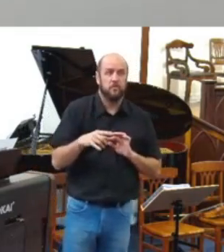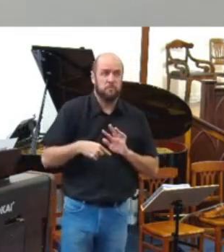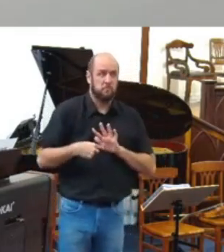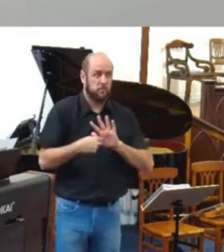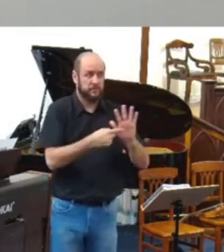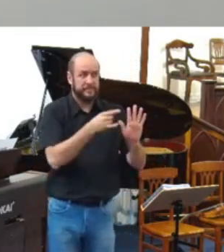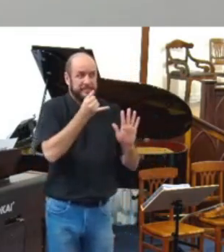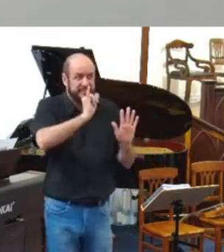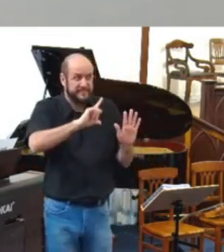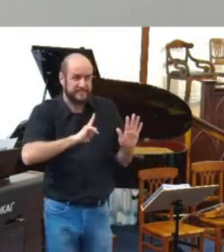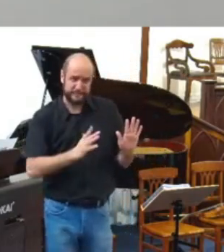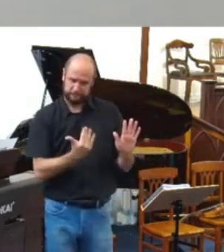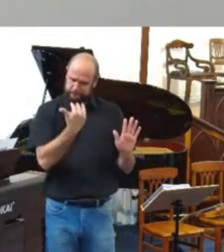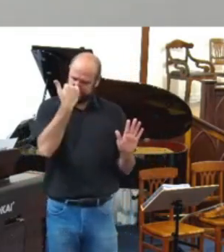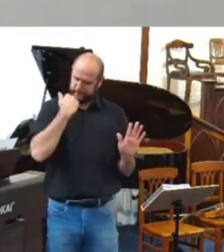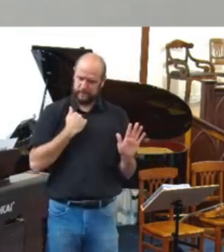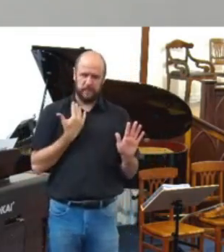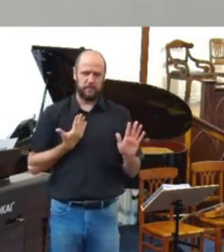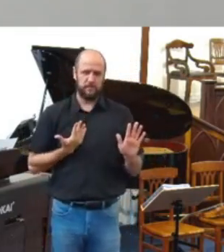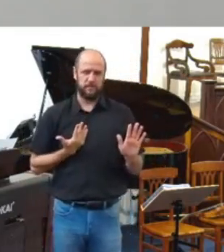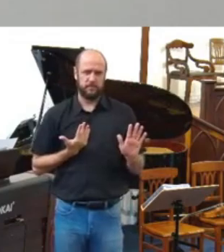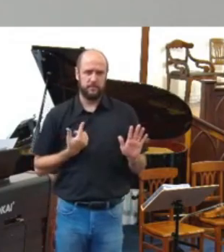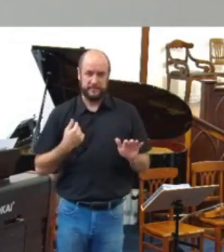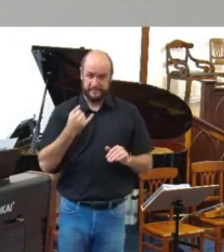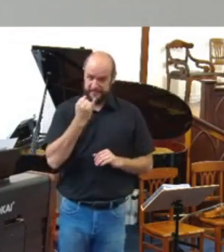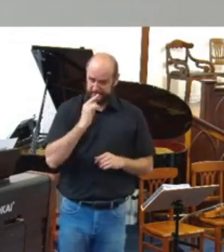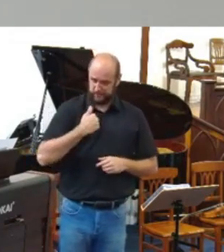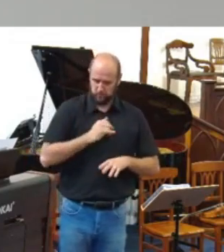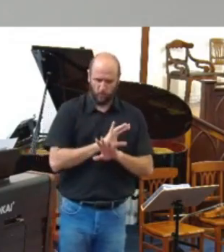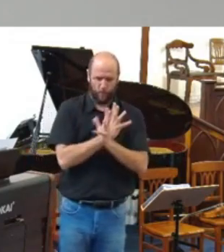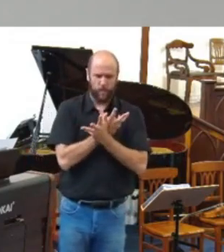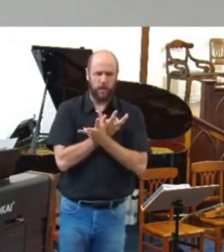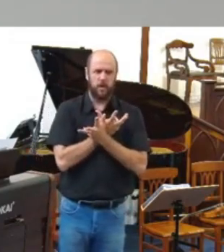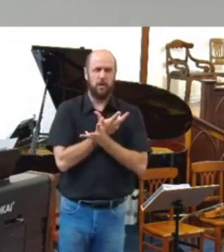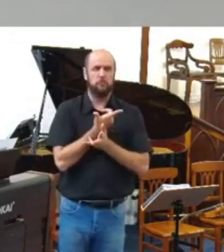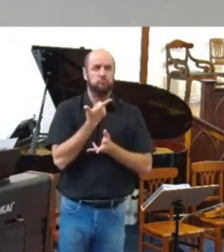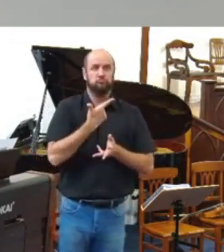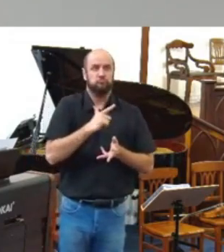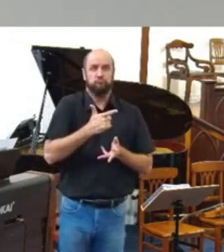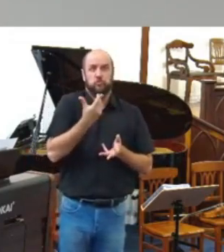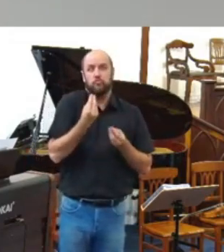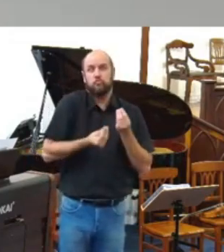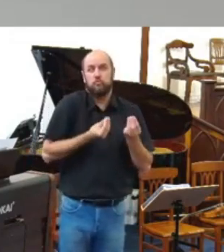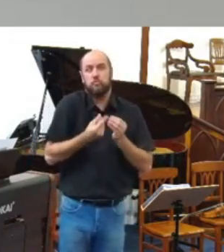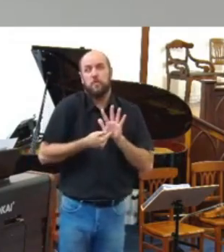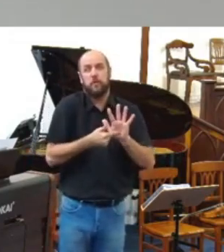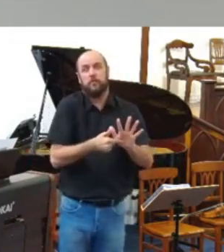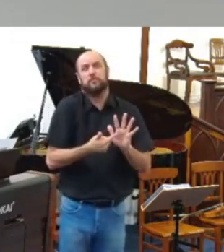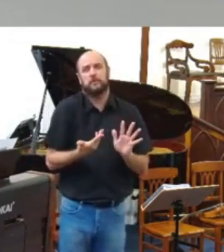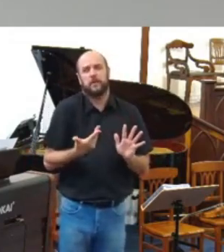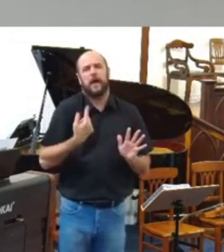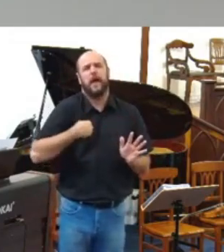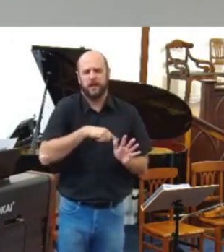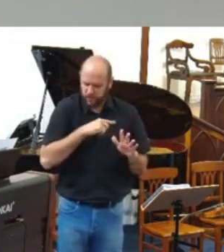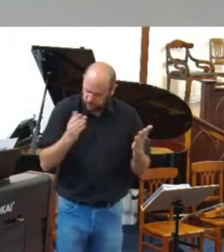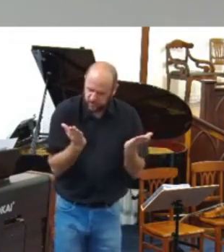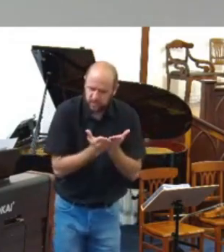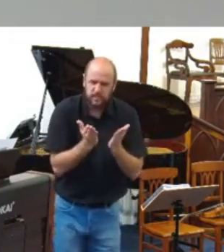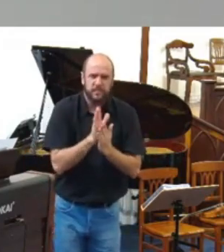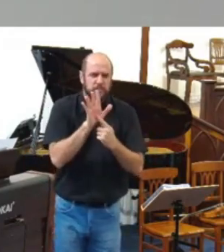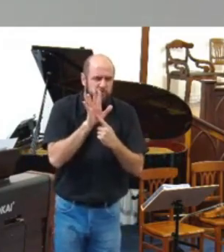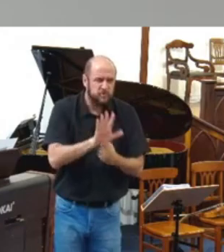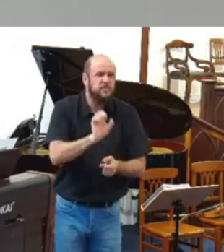cheio. Não tem transbordamento sem plenitude. Então nós, os cristãos, acreditamos que sim,